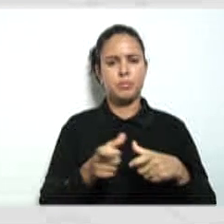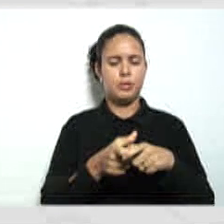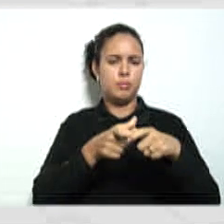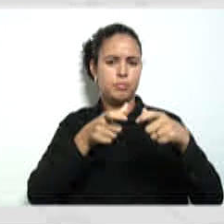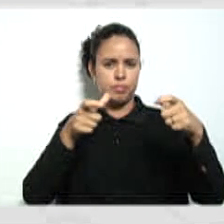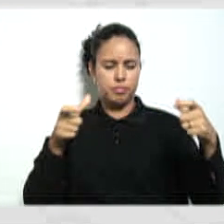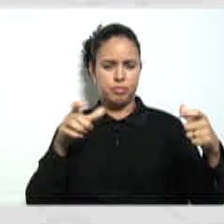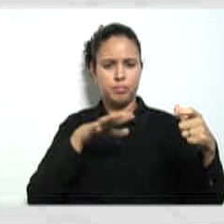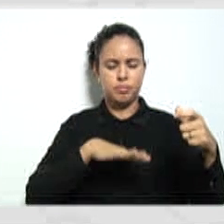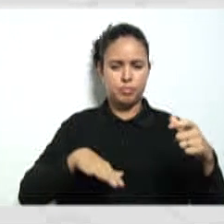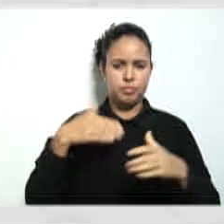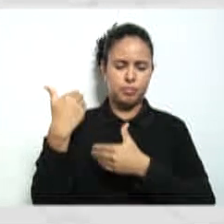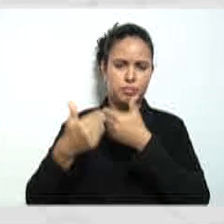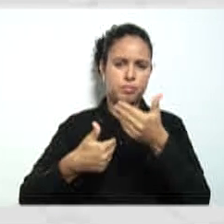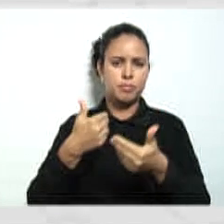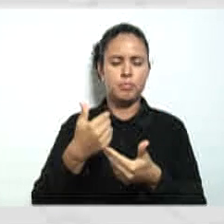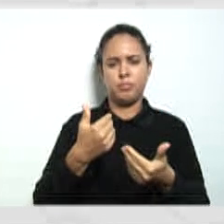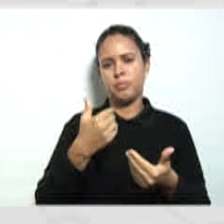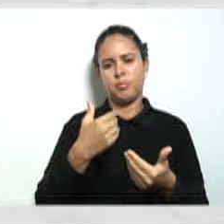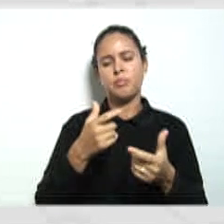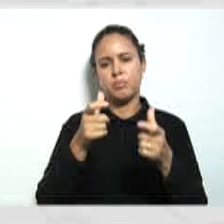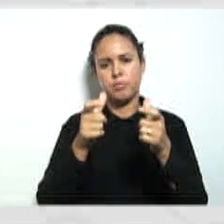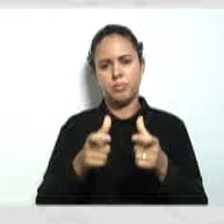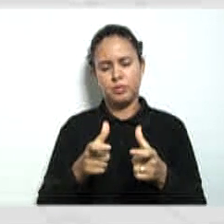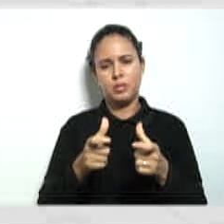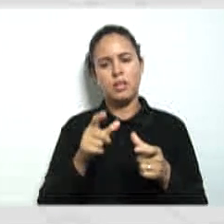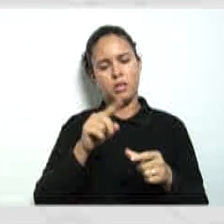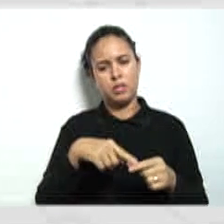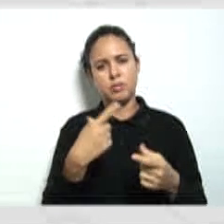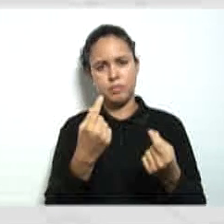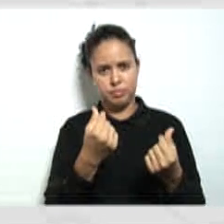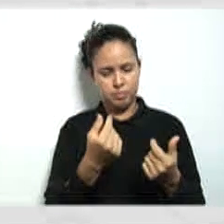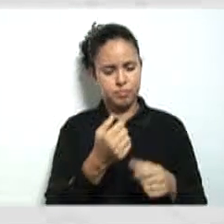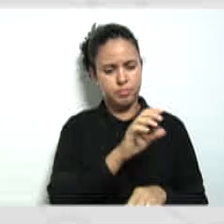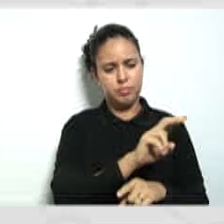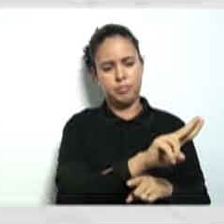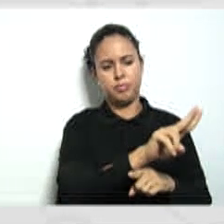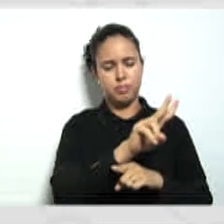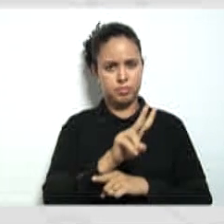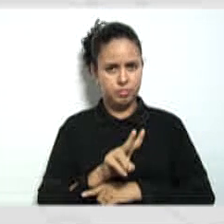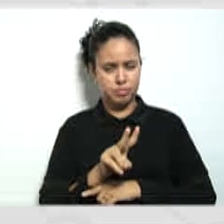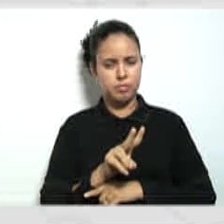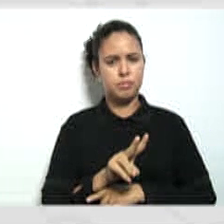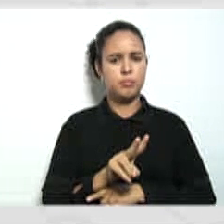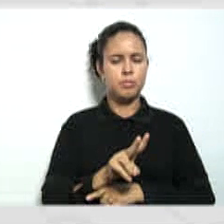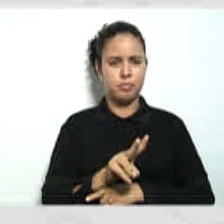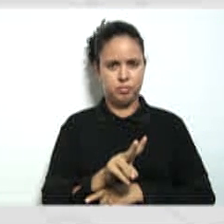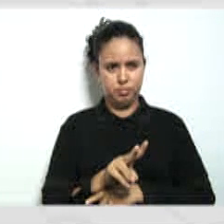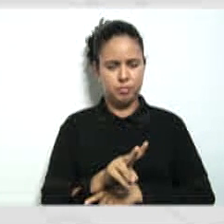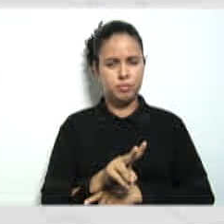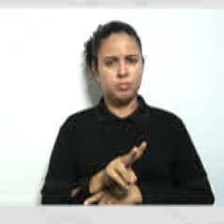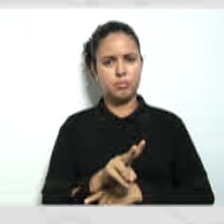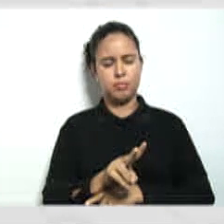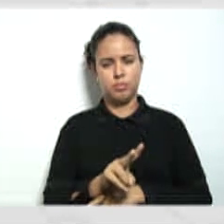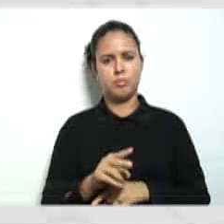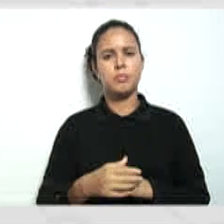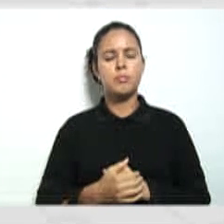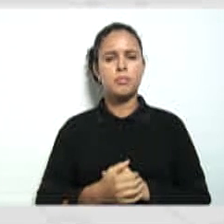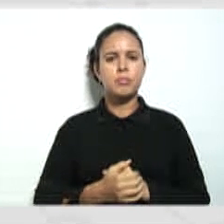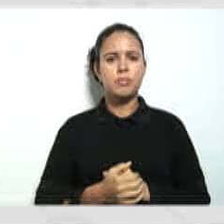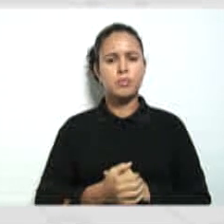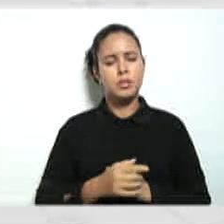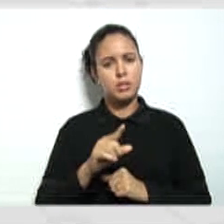fala o crédito assim, a gente quer dizer empréstimos, tá? Então, eles querem baratear e democratizar os empréstimos. Empréstimo é uma coisa